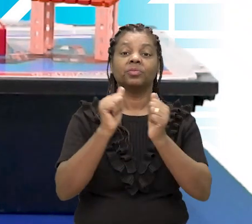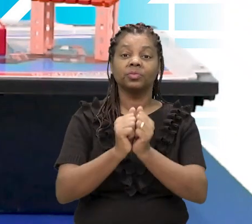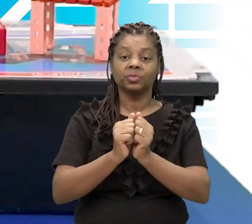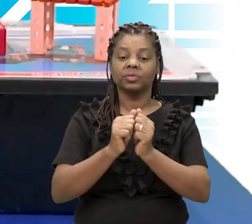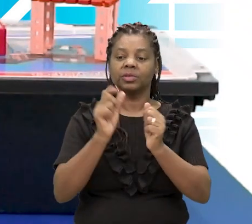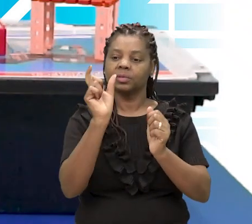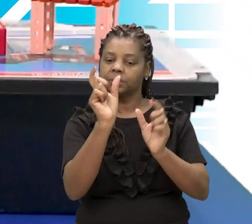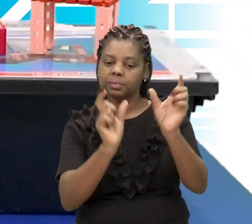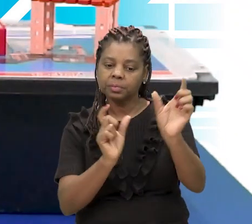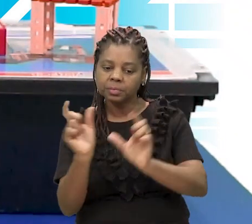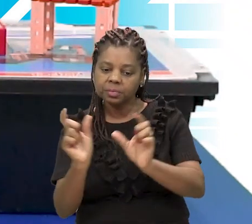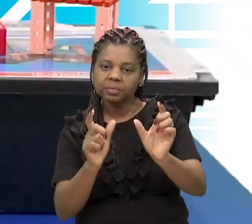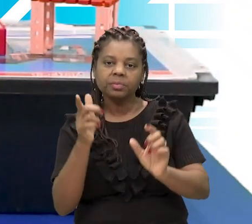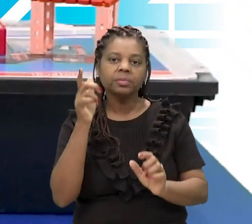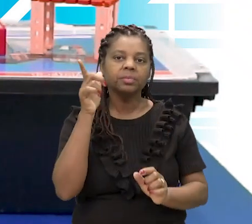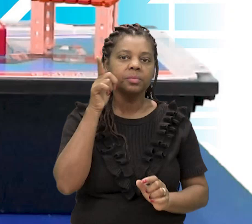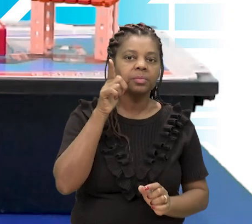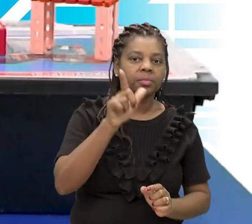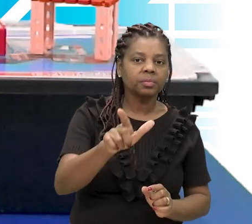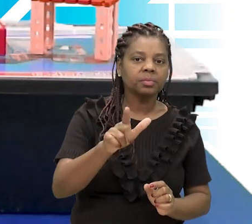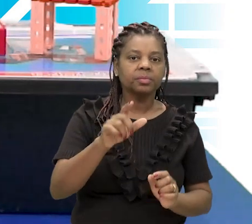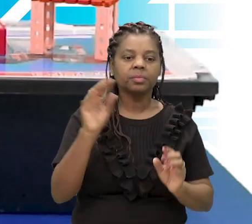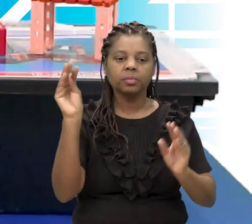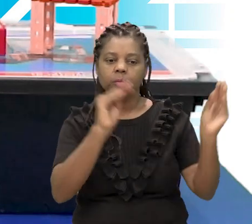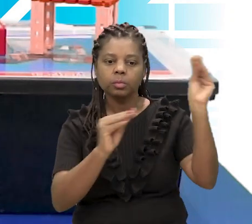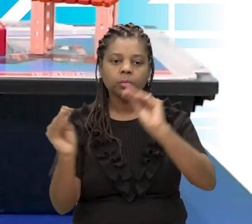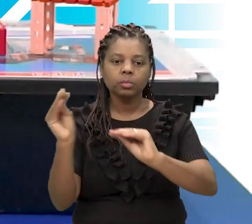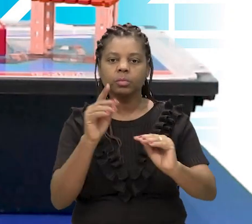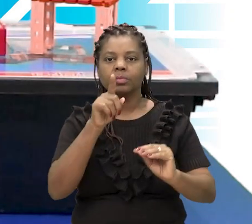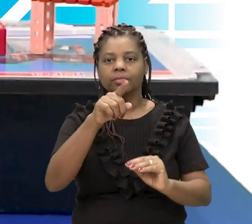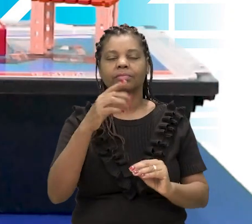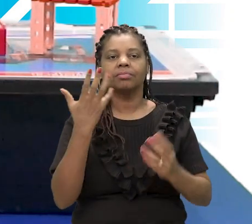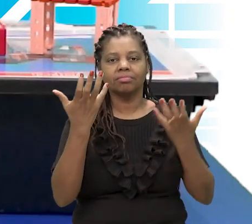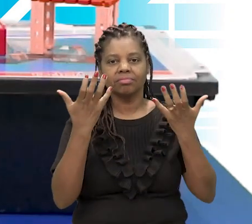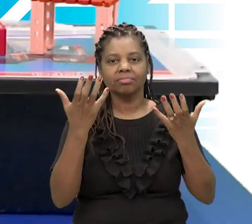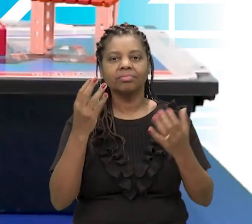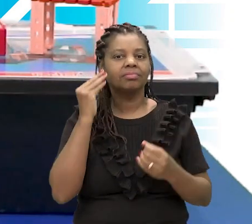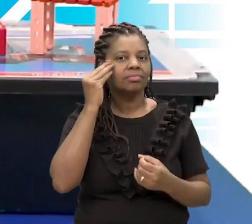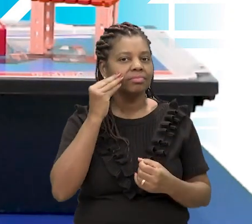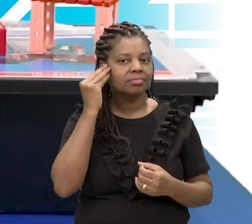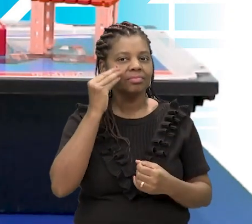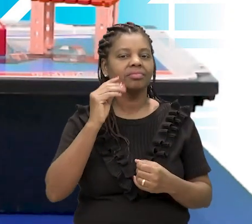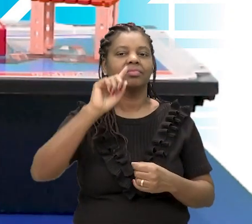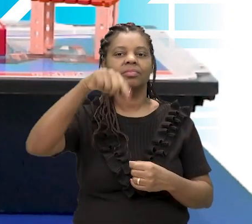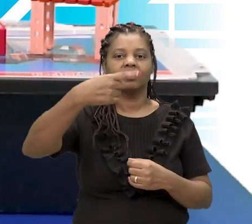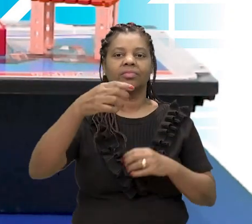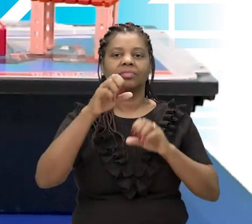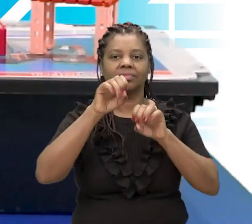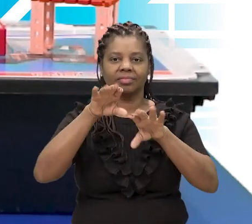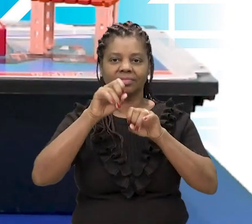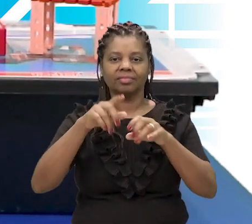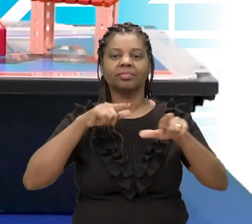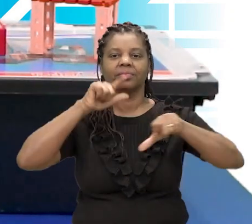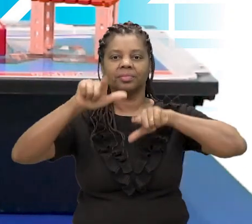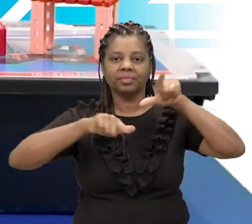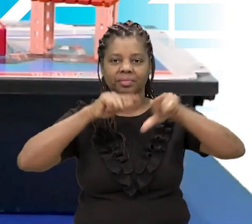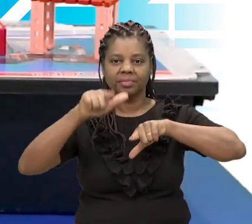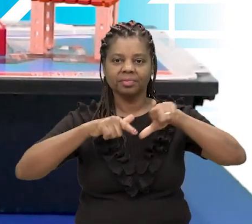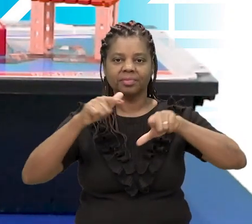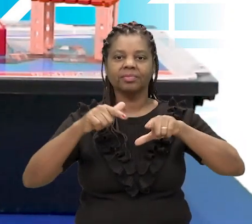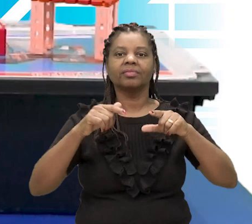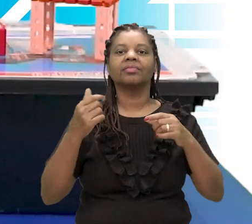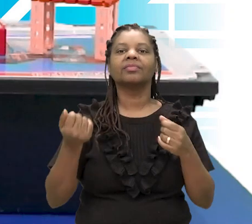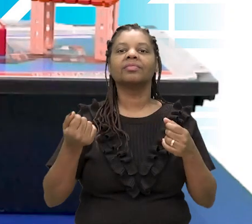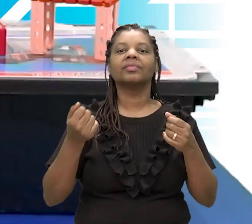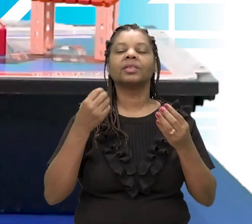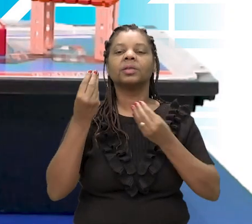tiver oportunidade, tente juntar o máximo de peças que você conseguir, tente montar o que você quiser e vai fazendo teste. Na próxima aula